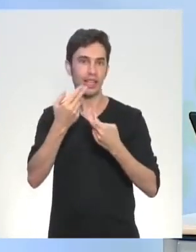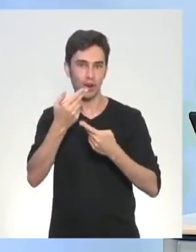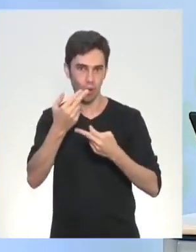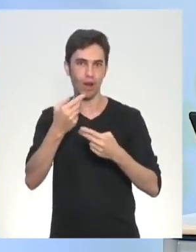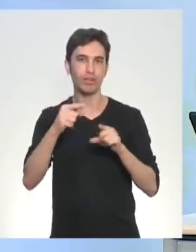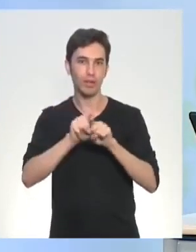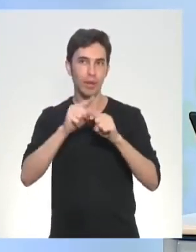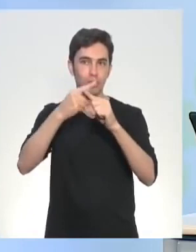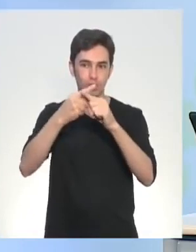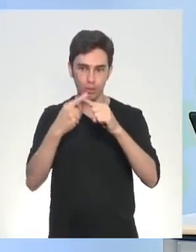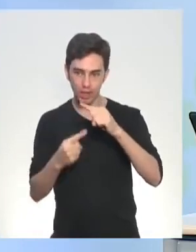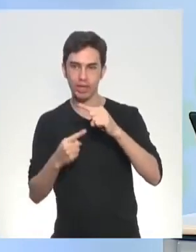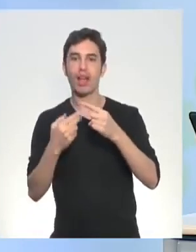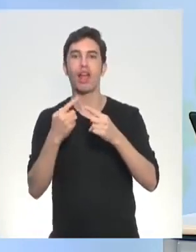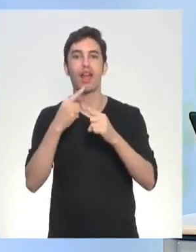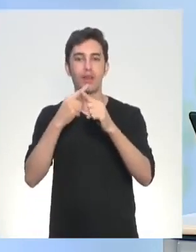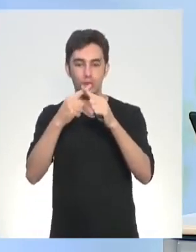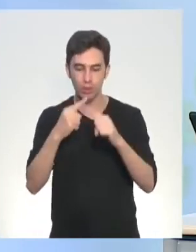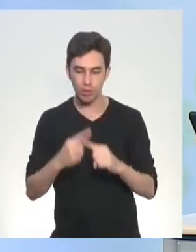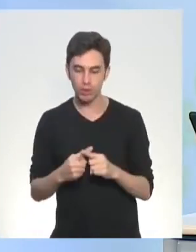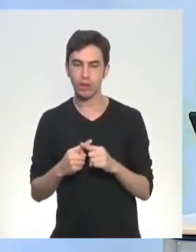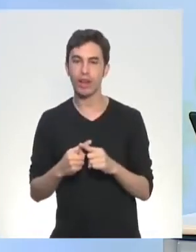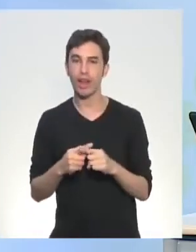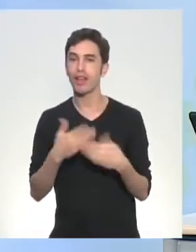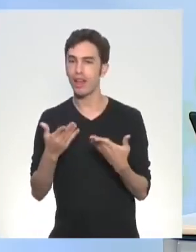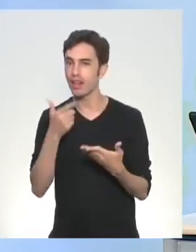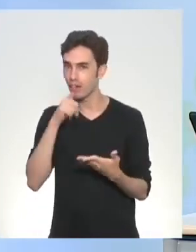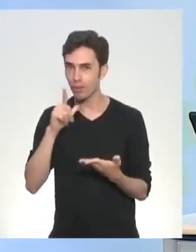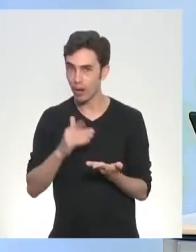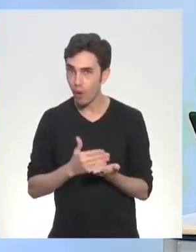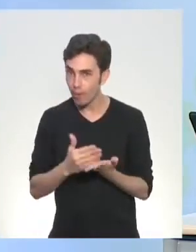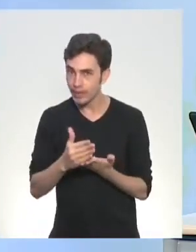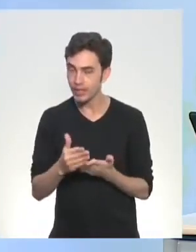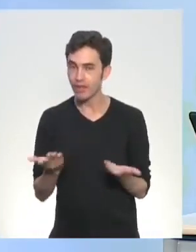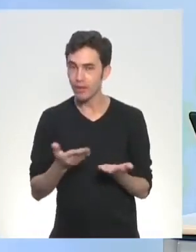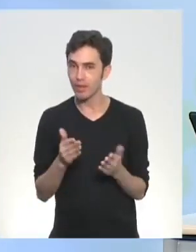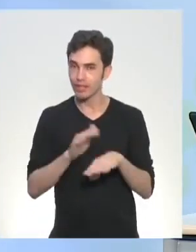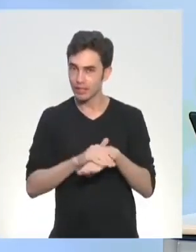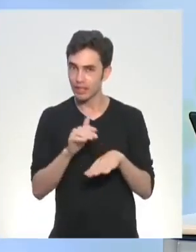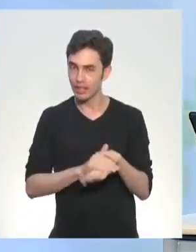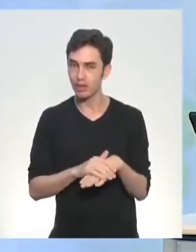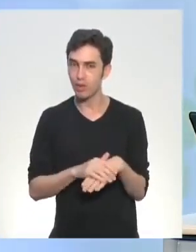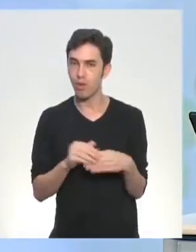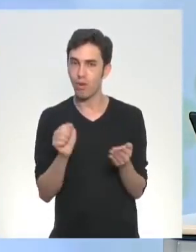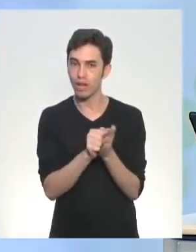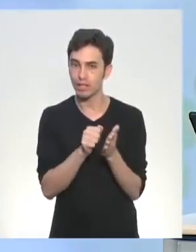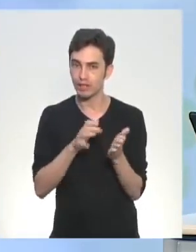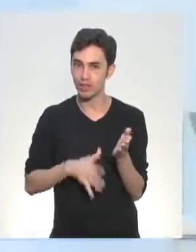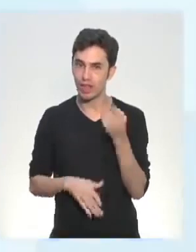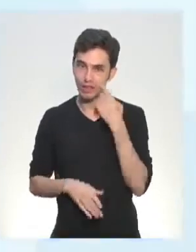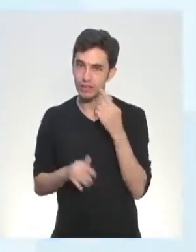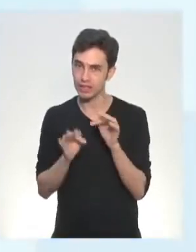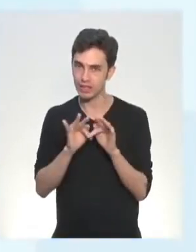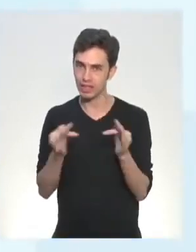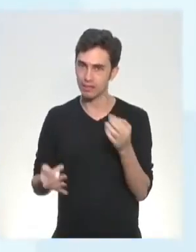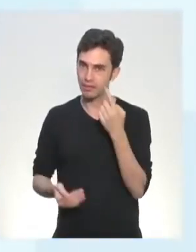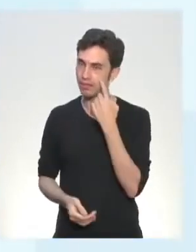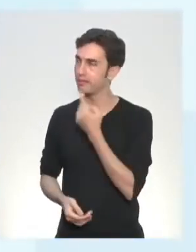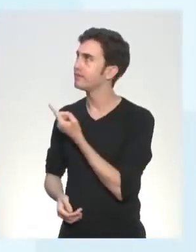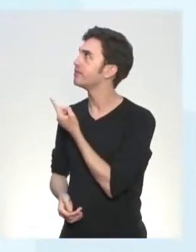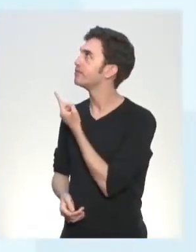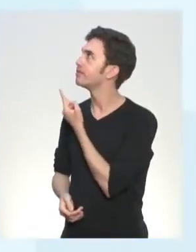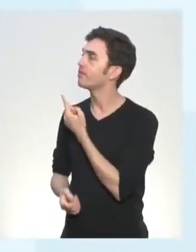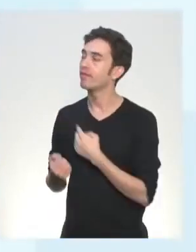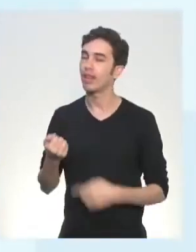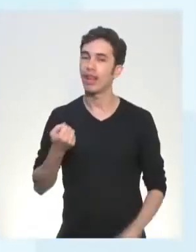vira uma porcentagem. Bom, para começar a aquecer aí, a gente vai fazer uma atividade bem simplesinha, tá bom? Então, primeira atividade aí na tela para vocês. Atividade